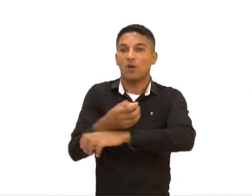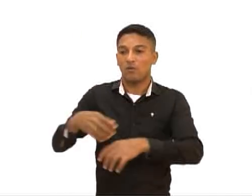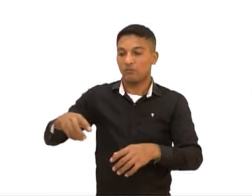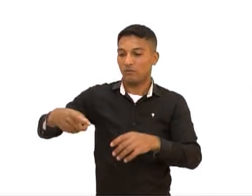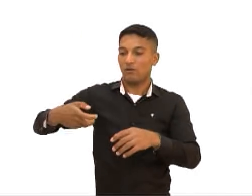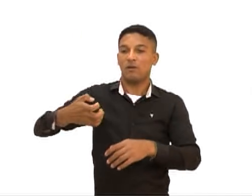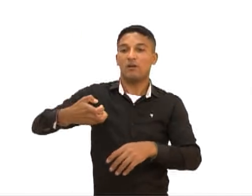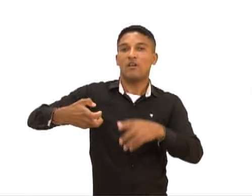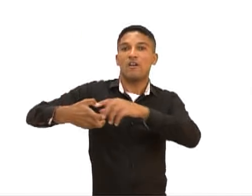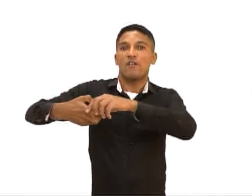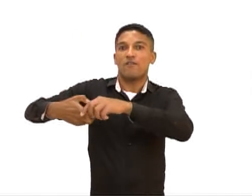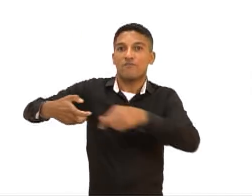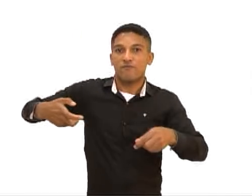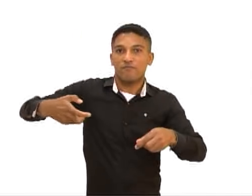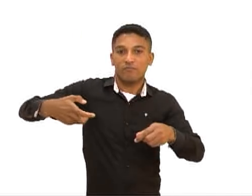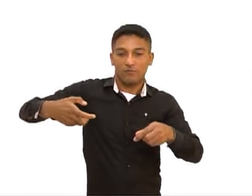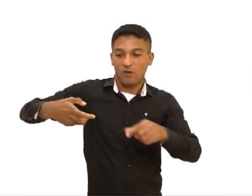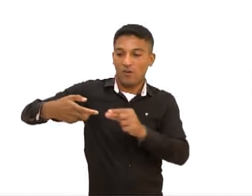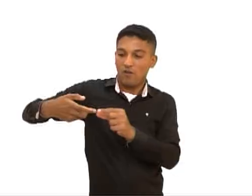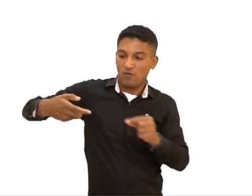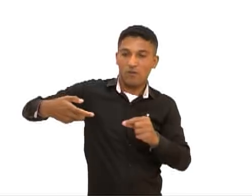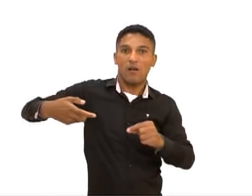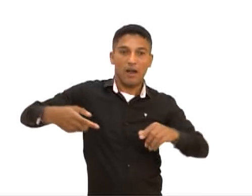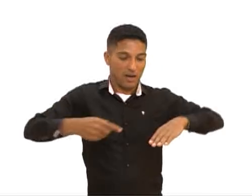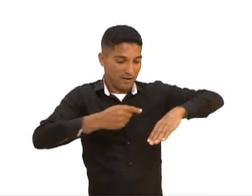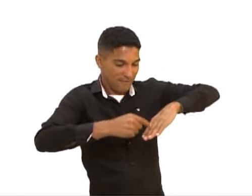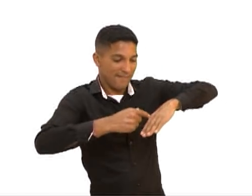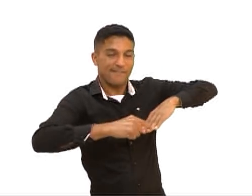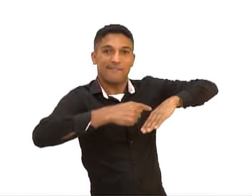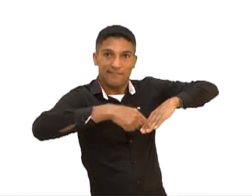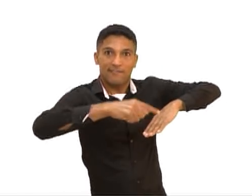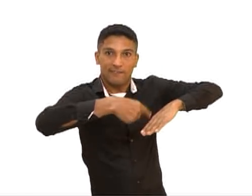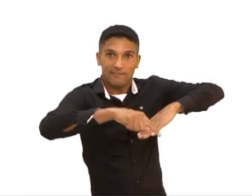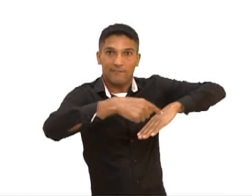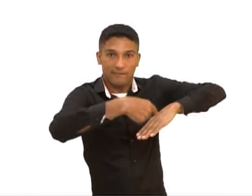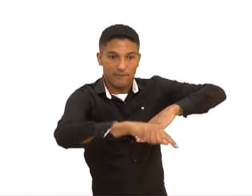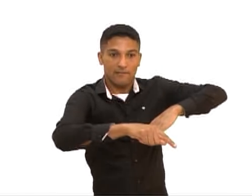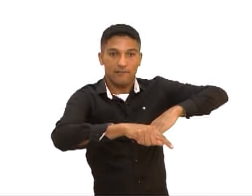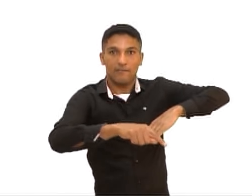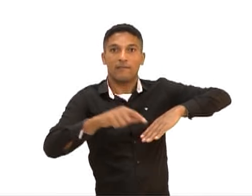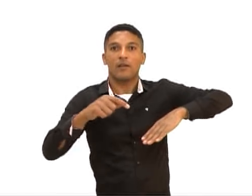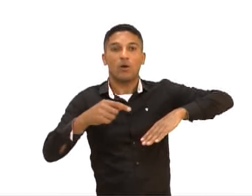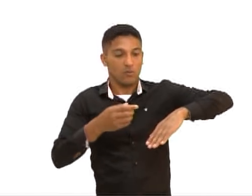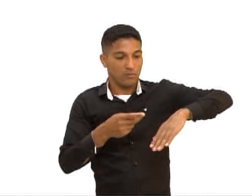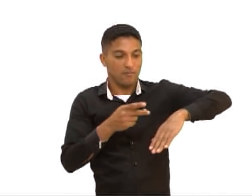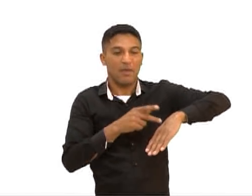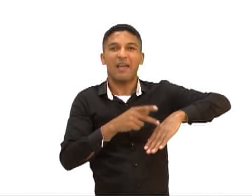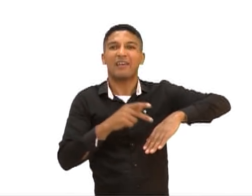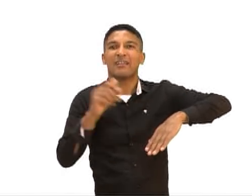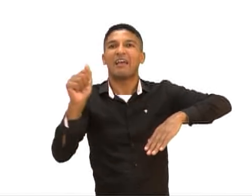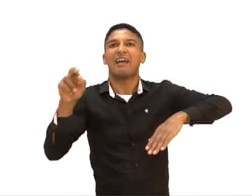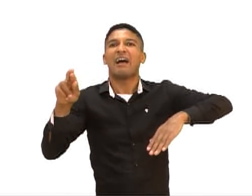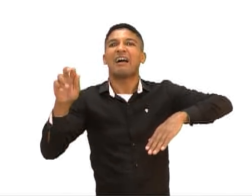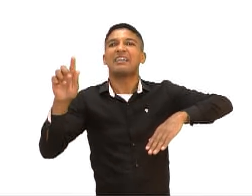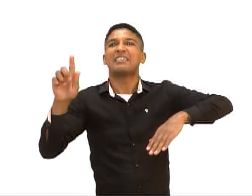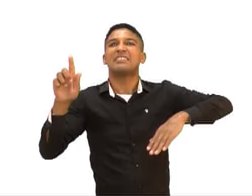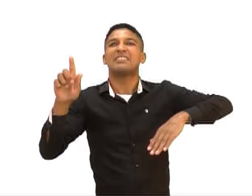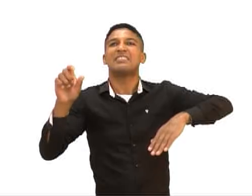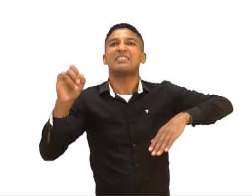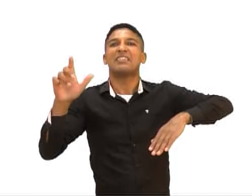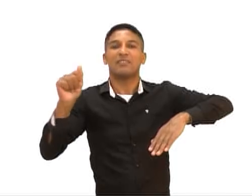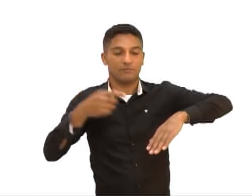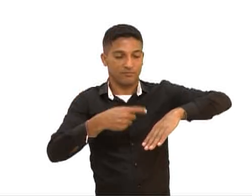os escritos, marcando permanentemente os blocos de argila onde eram feitos. Algum tempo depois,